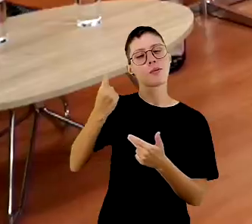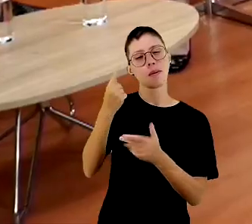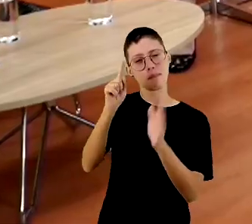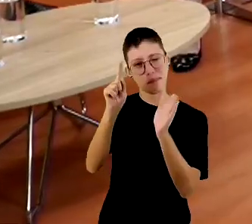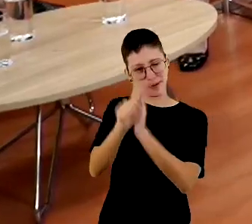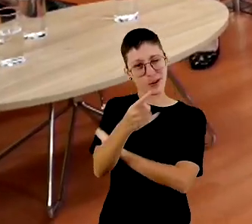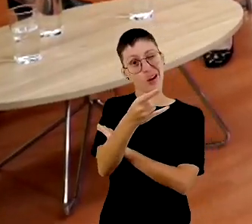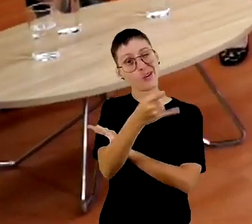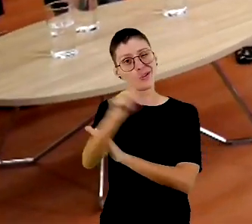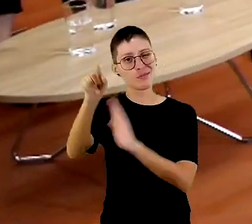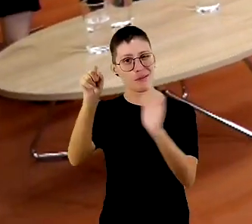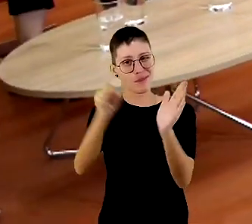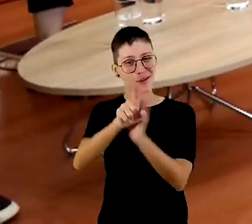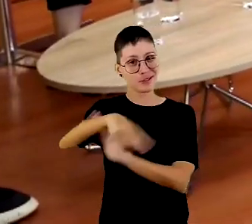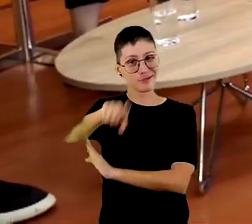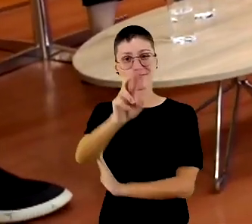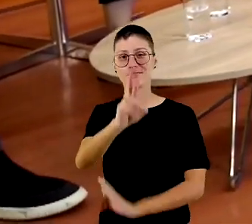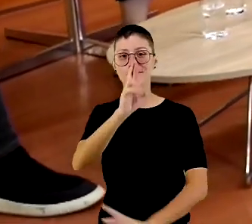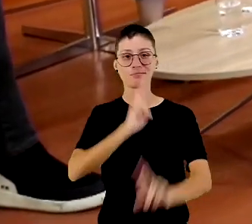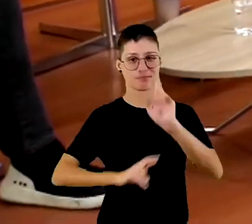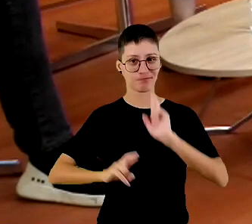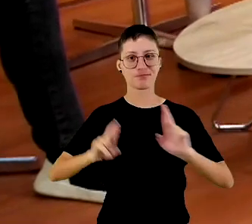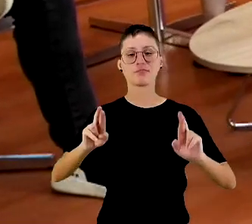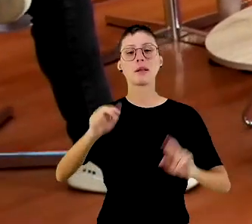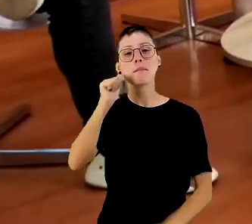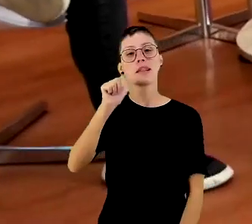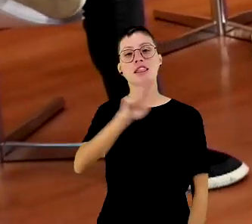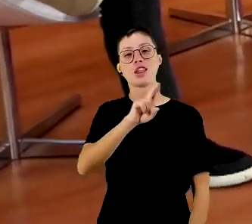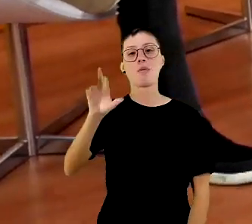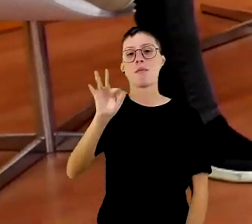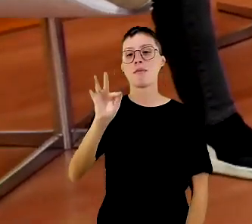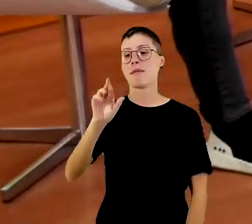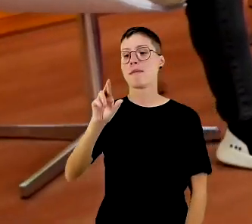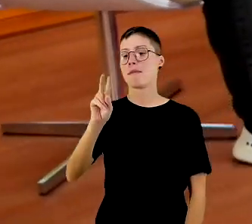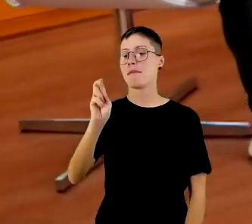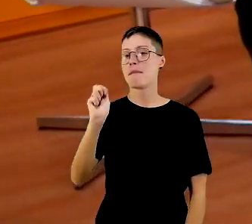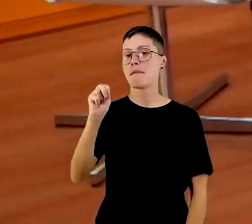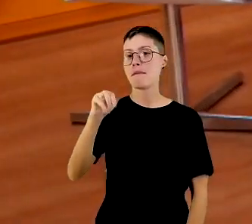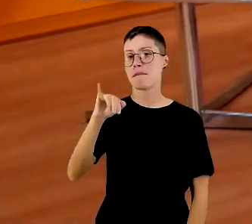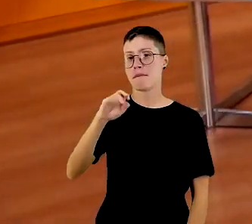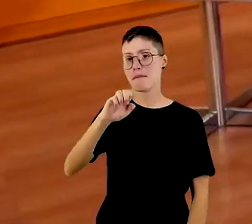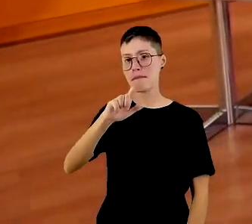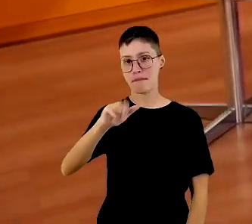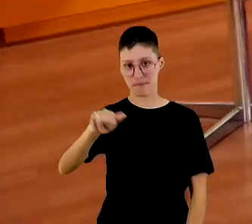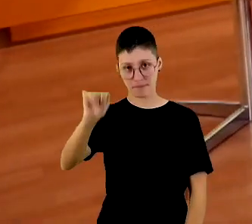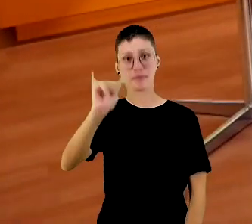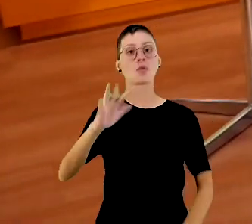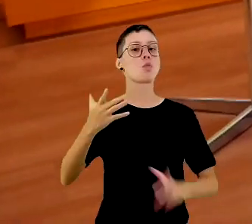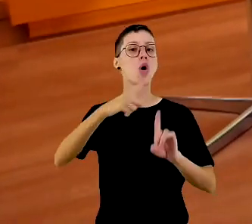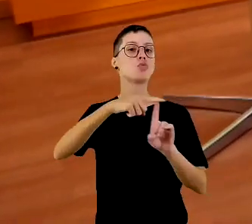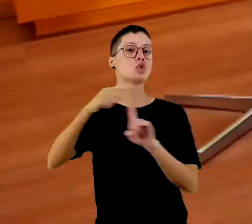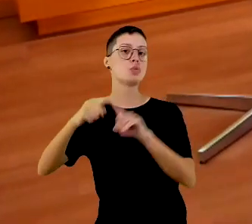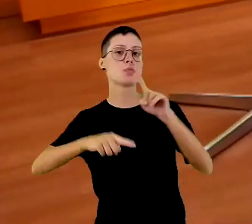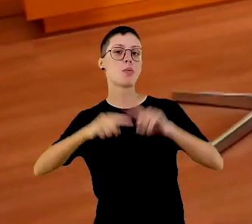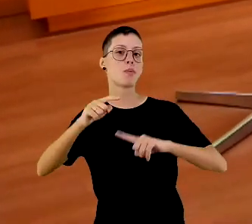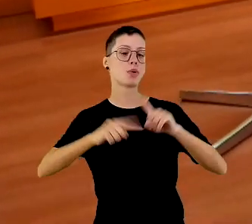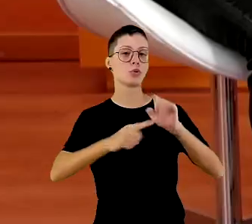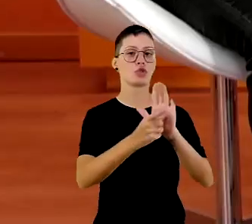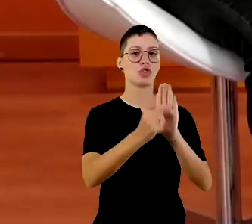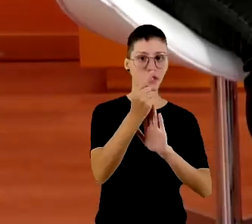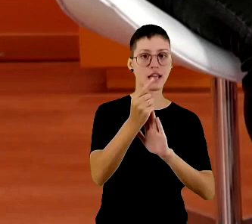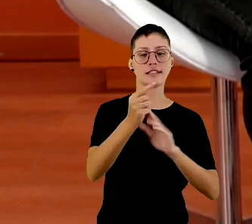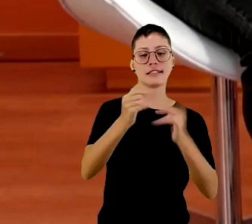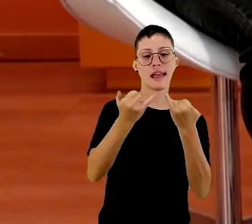última, da Franciele. Que tipo de produtos digitais, energia, produtos financeiros, podemos ver no